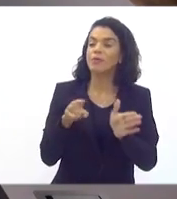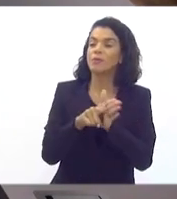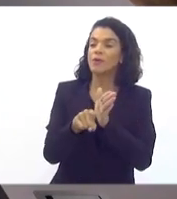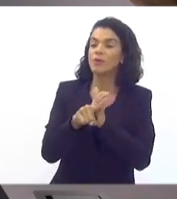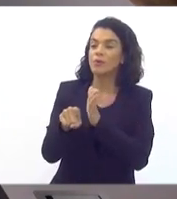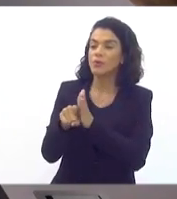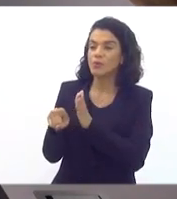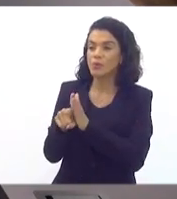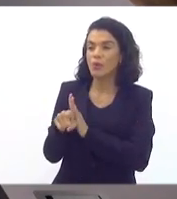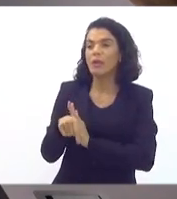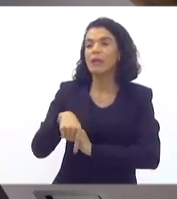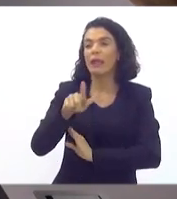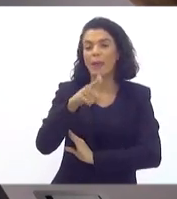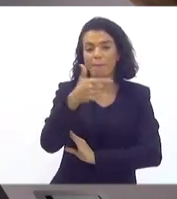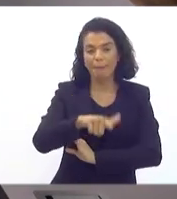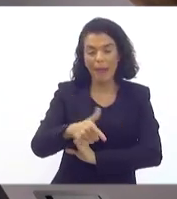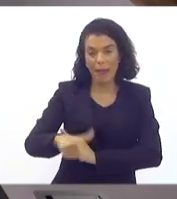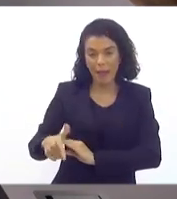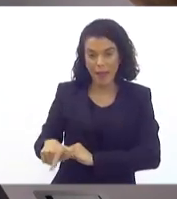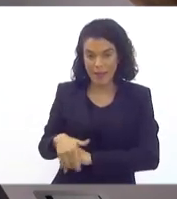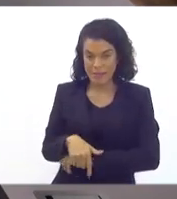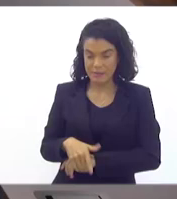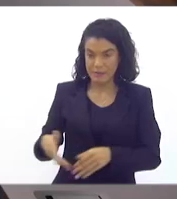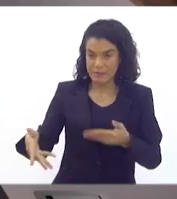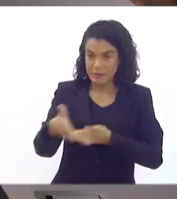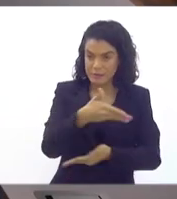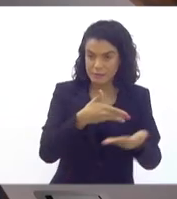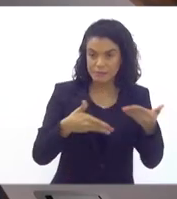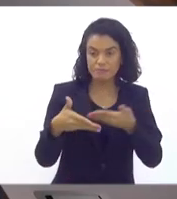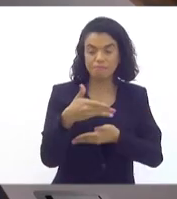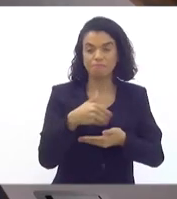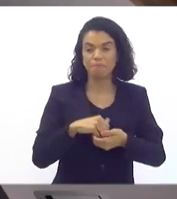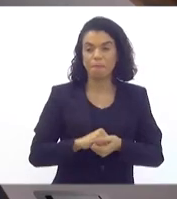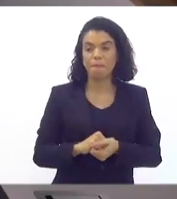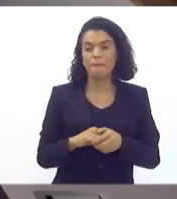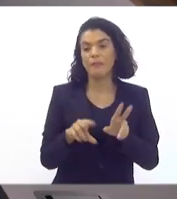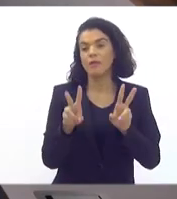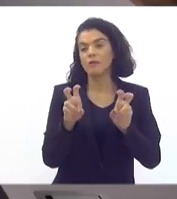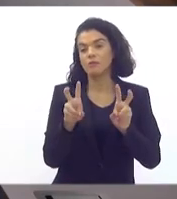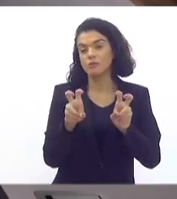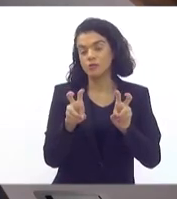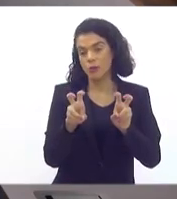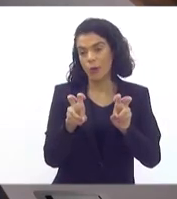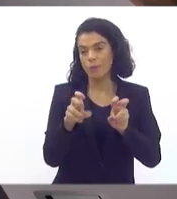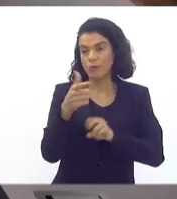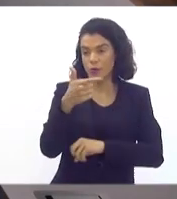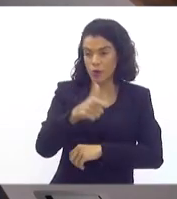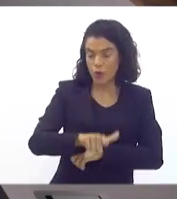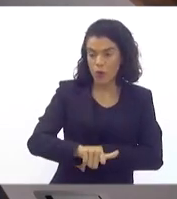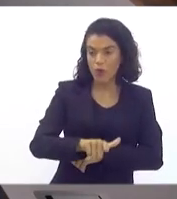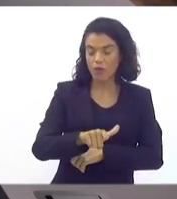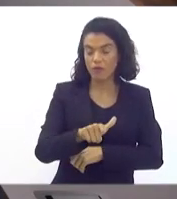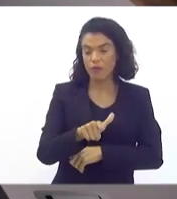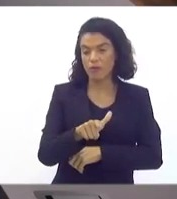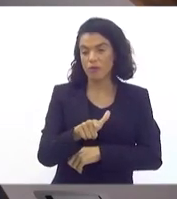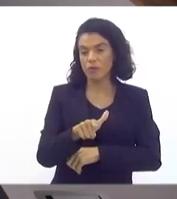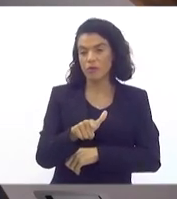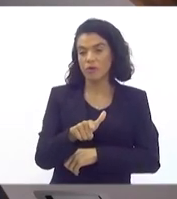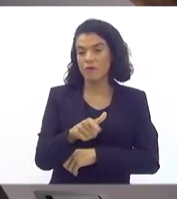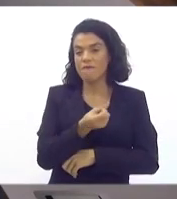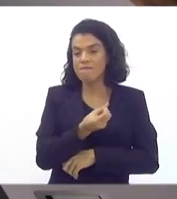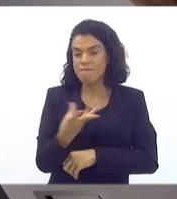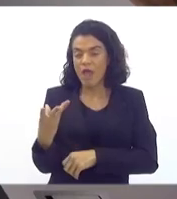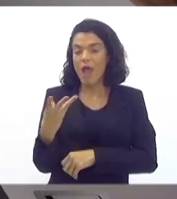de quem mais traríamos para essa para essa oitiva sobre pena de tornar o ambiente com muitas